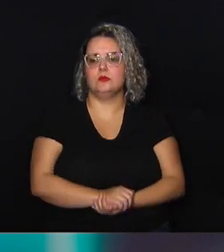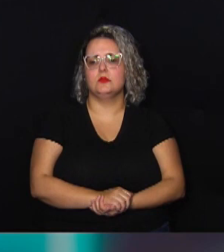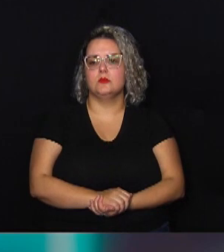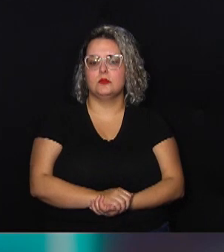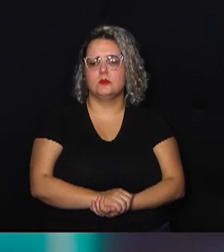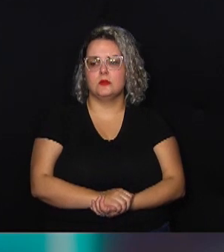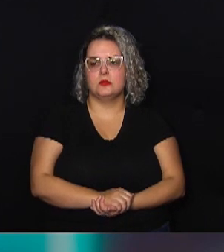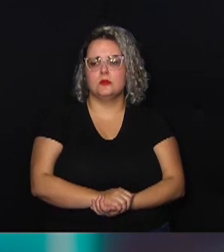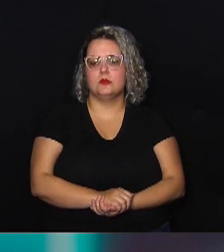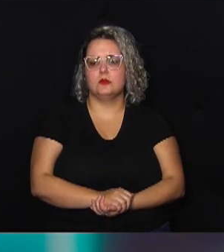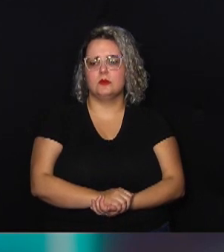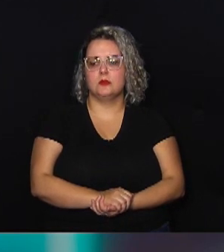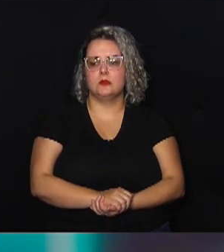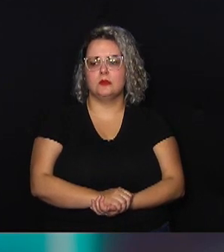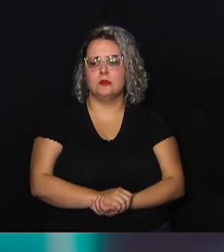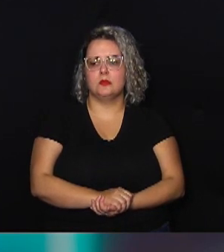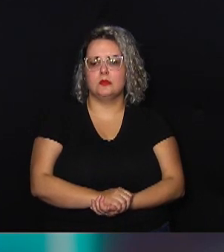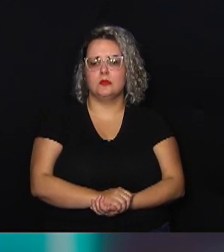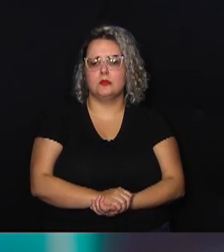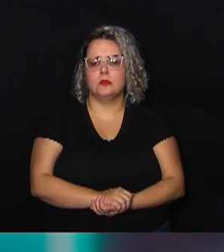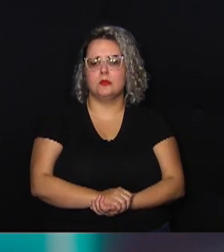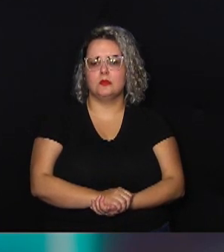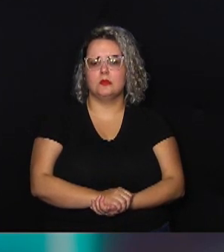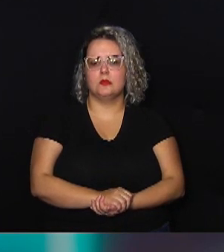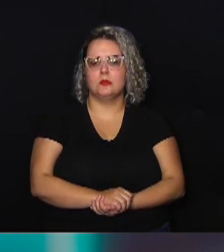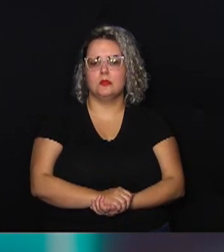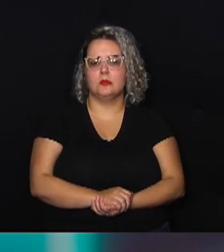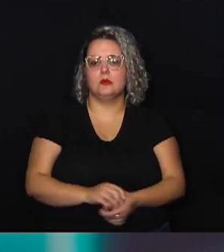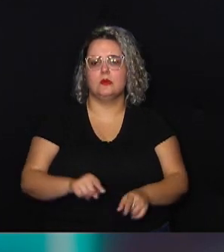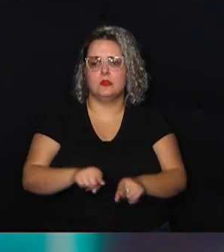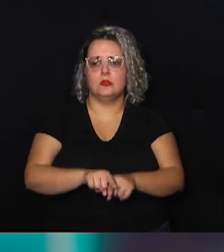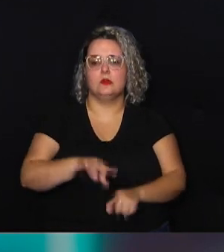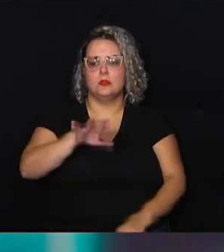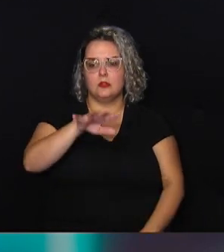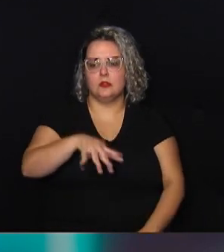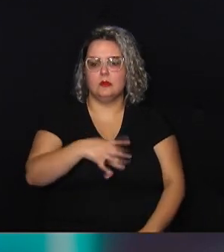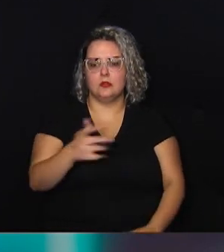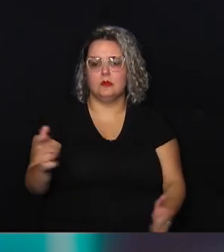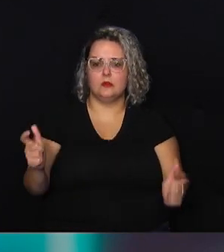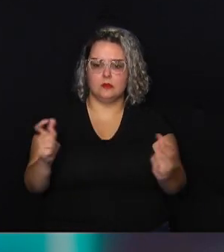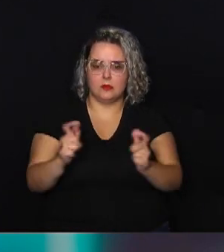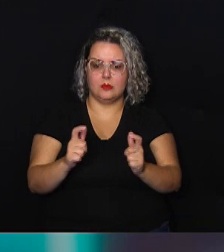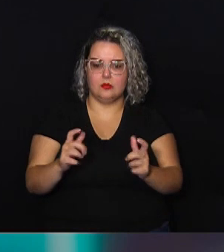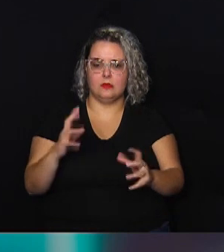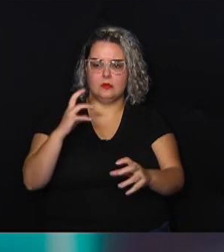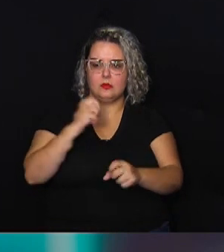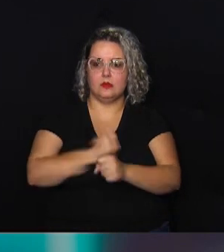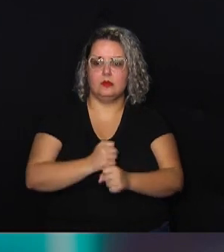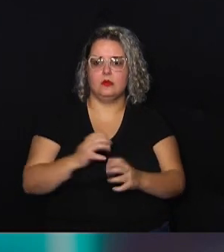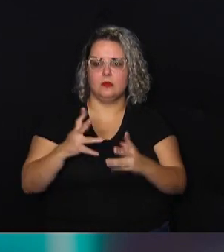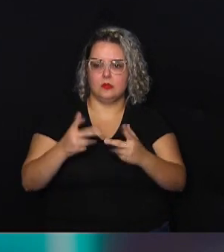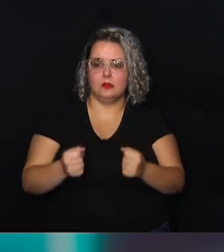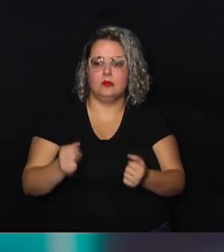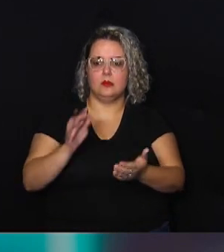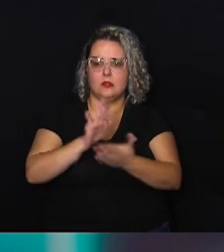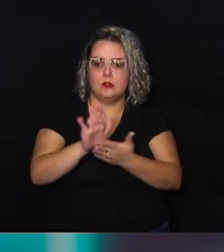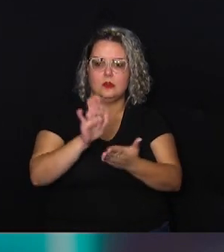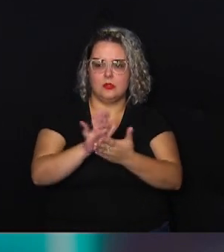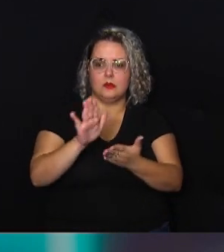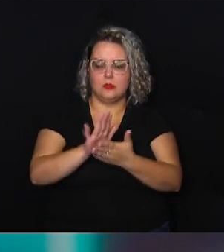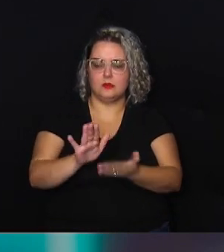Também nessa linha aqui, o quadro ficou menor para apresentar o total, mas aqui tem todas as despesas